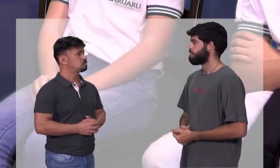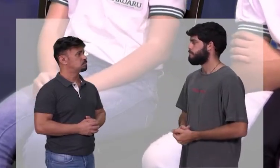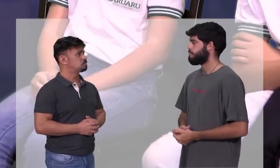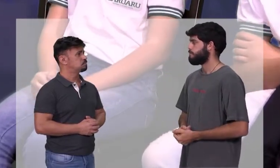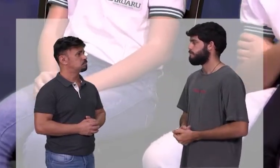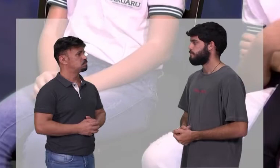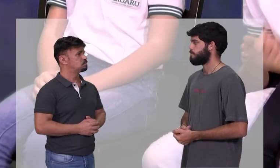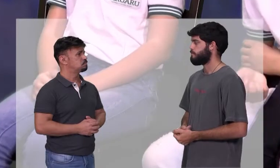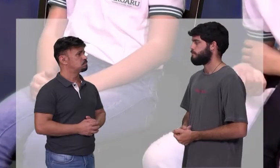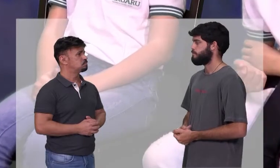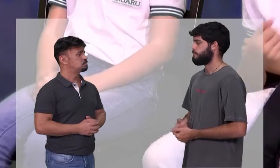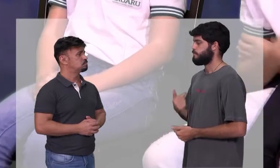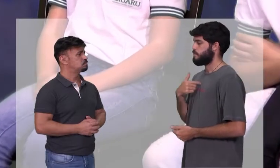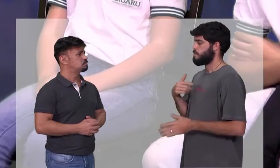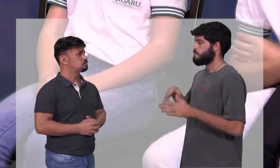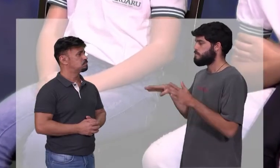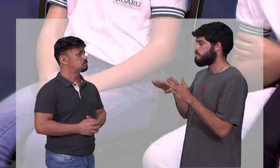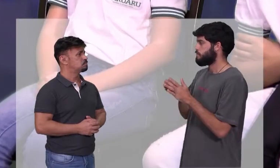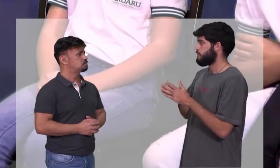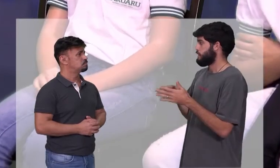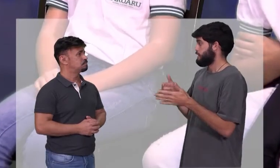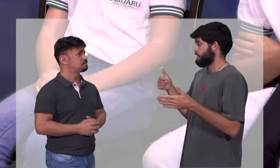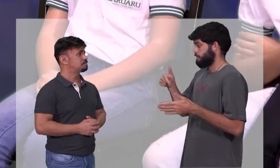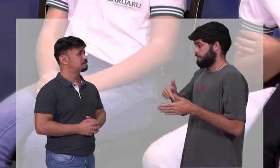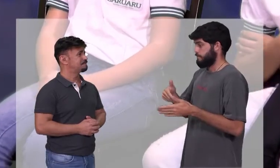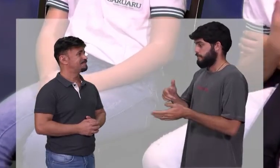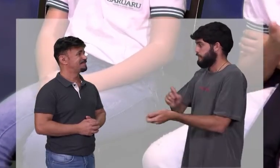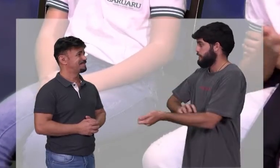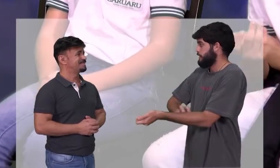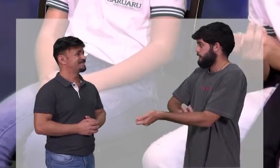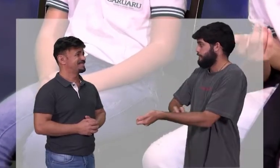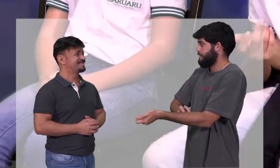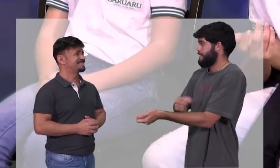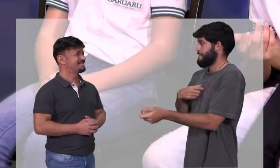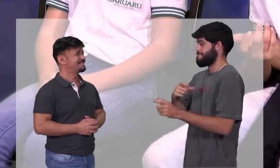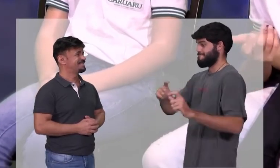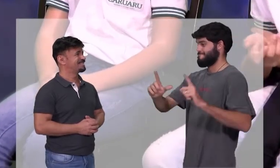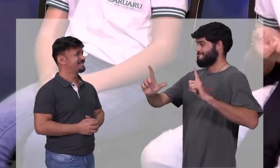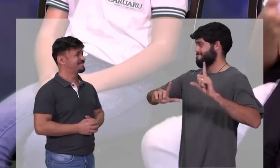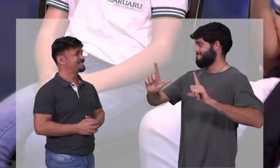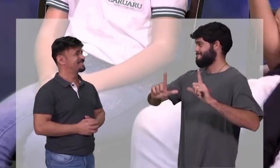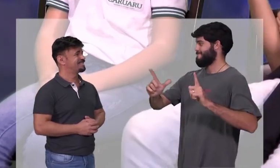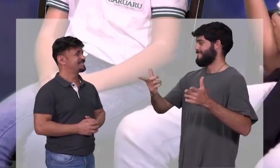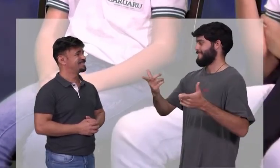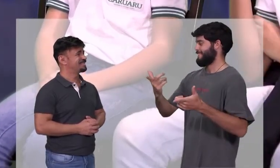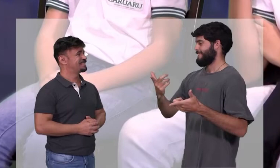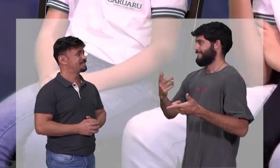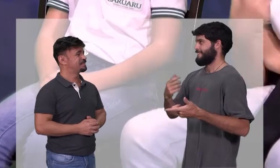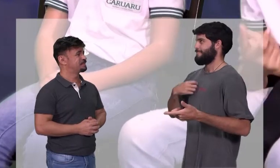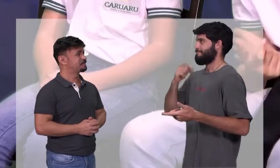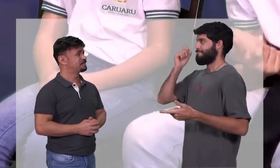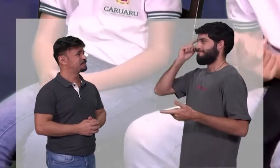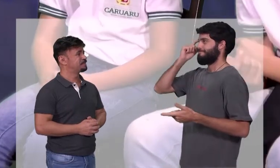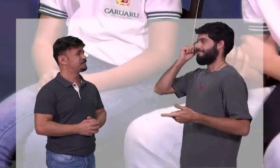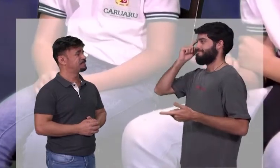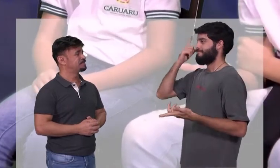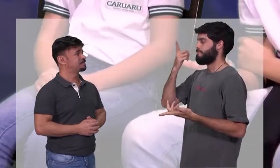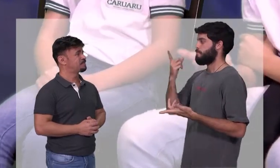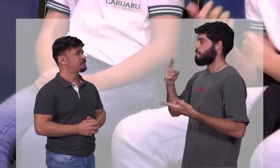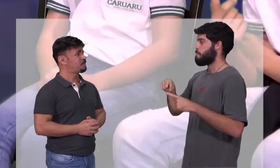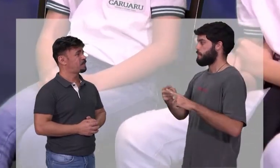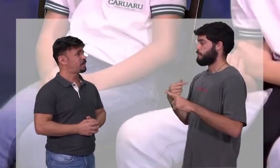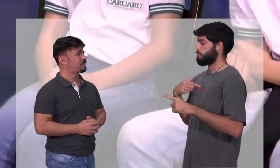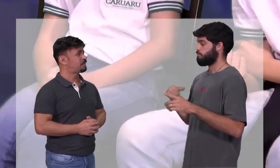né? E eu cheguei aqui muito nervoso. Tipo, poxa, eu vou aparecer na TV, velho. Isso é muito grande. Só que quando eu cheguei